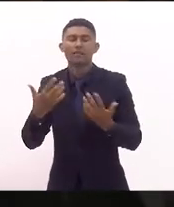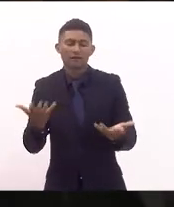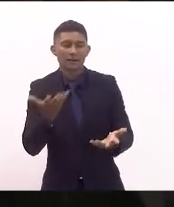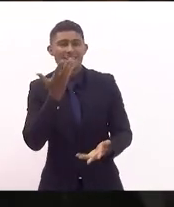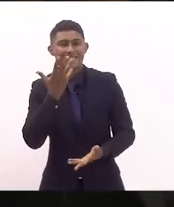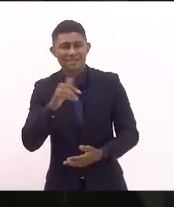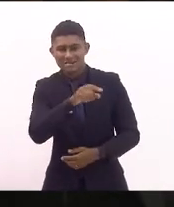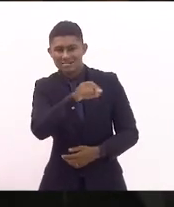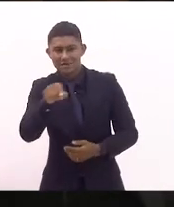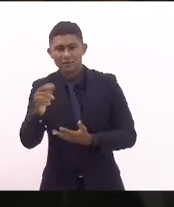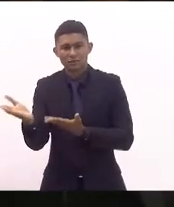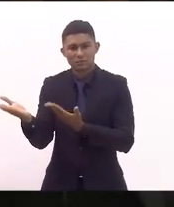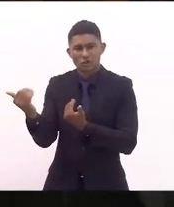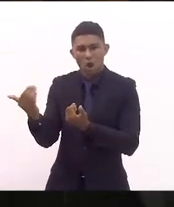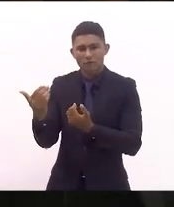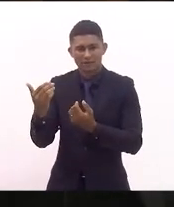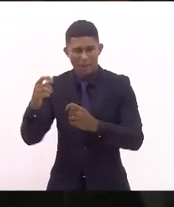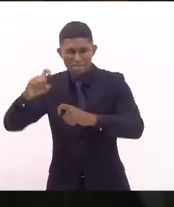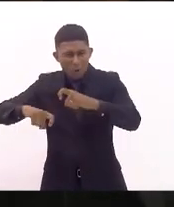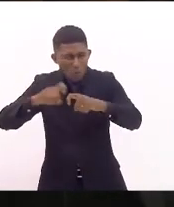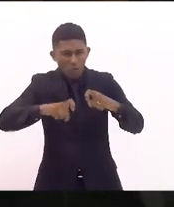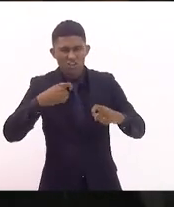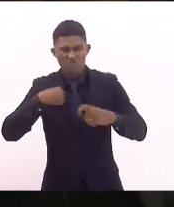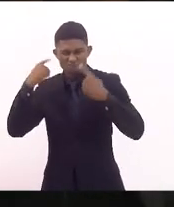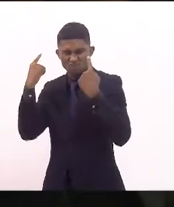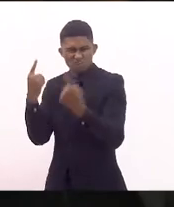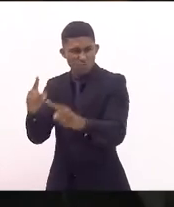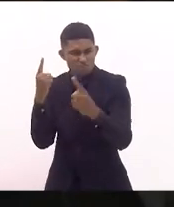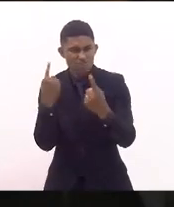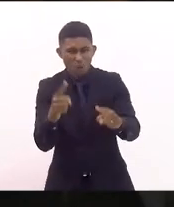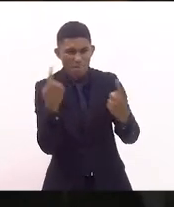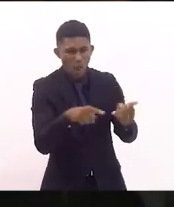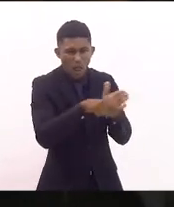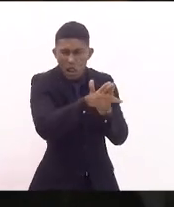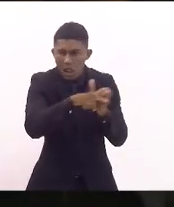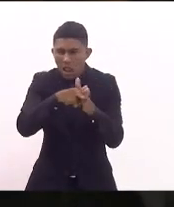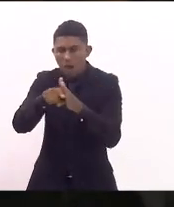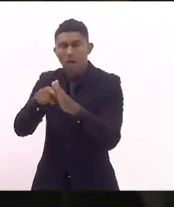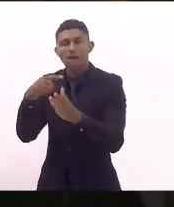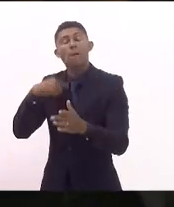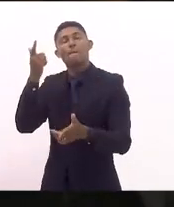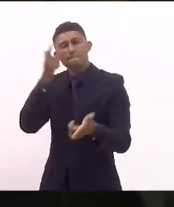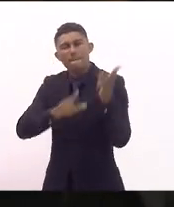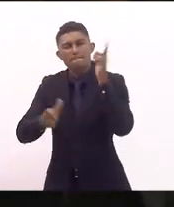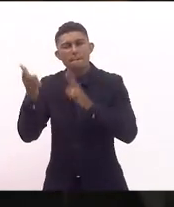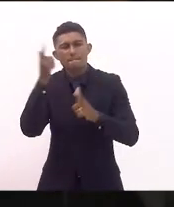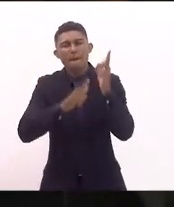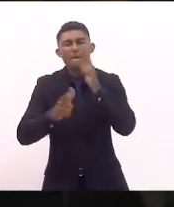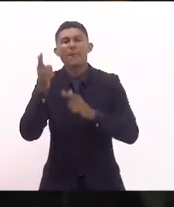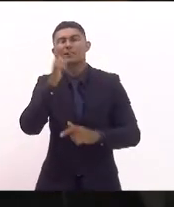à exploração sexual de crianças e adolescentes passou a fazer a diferença e contribuir